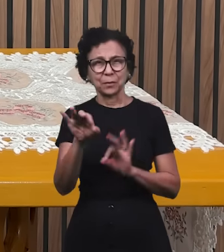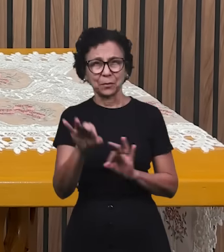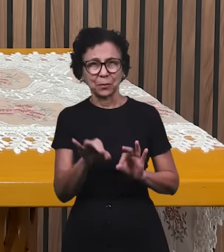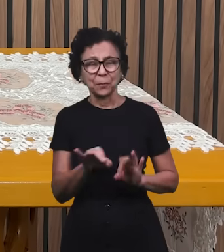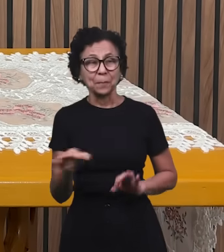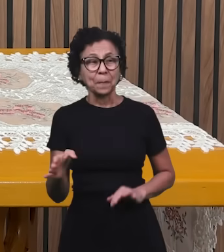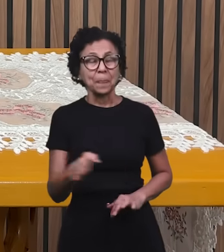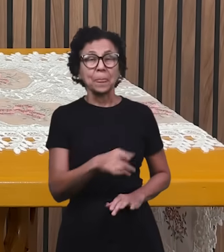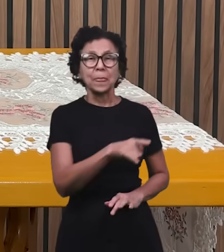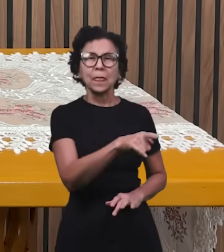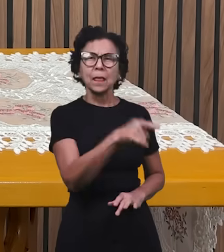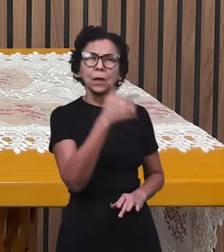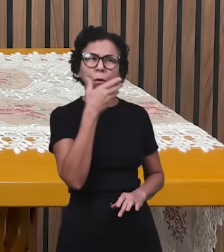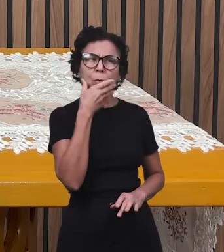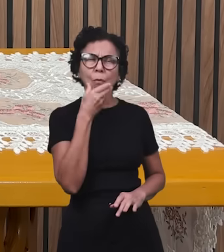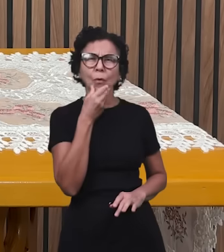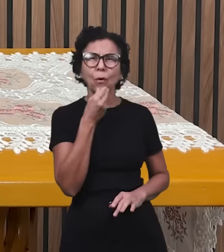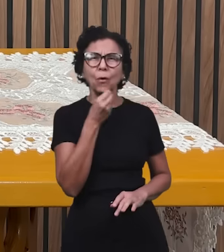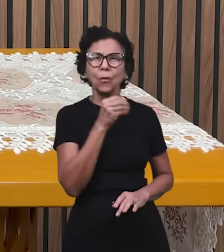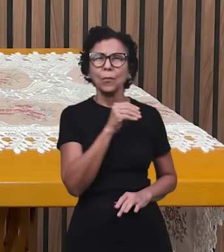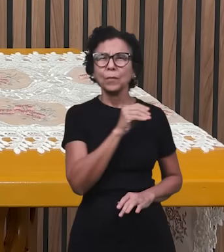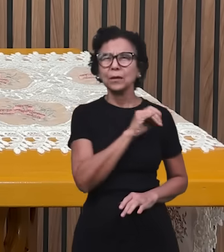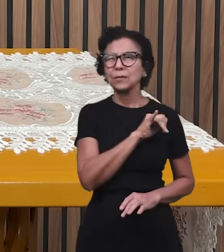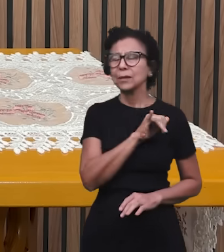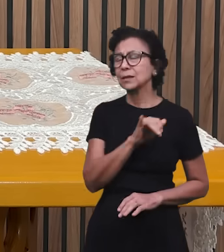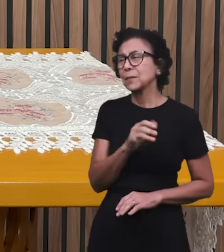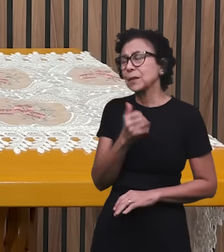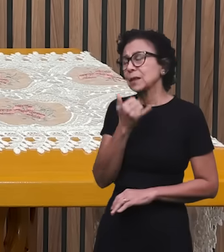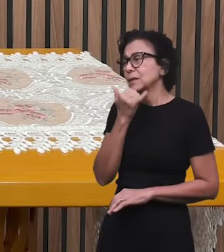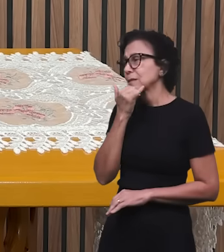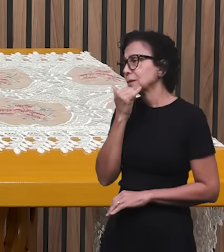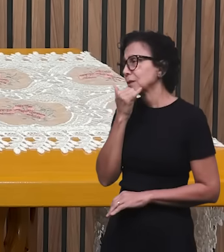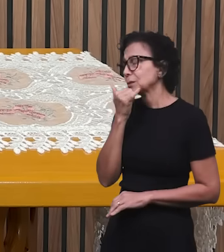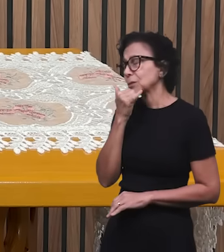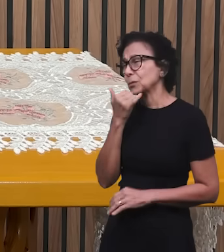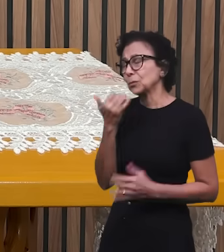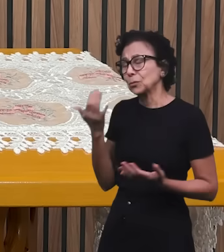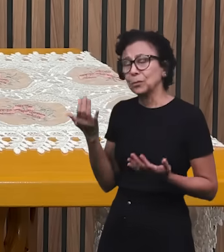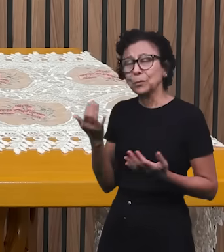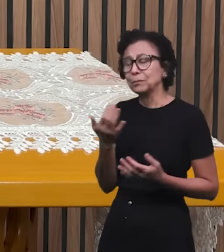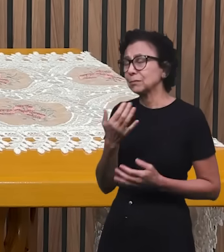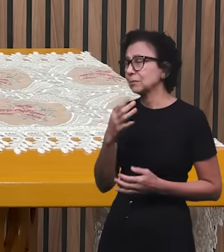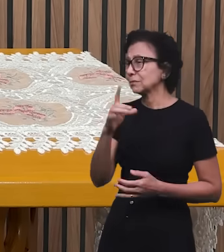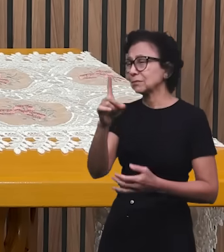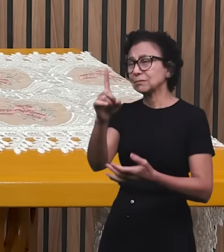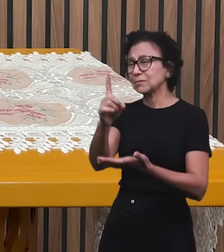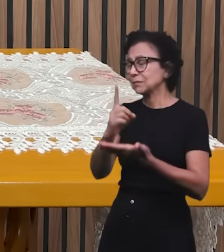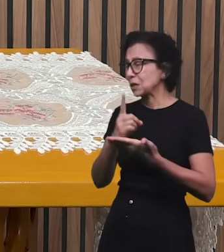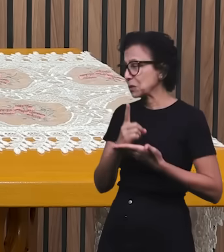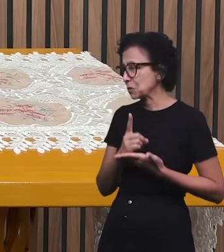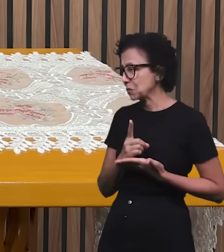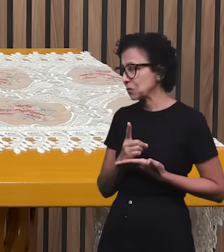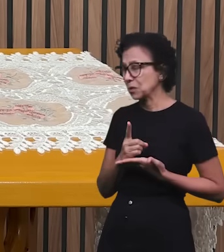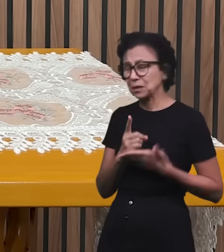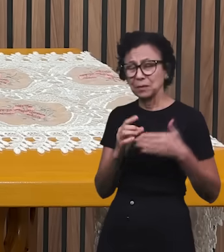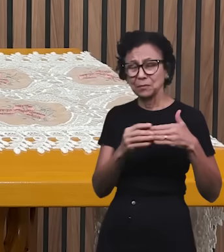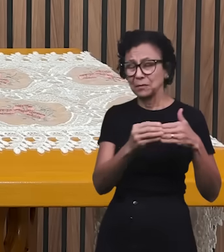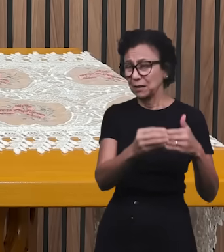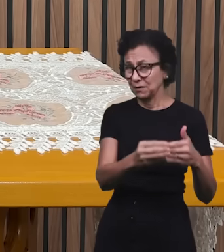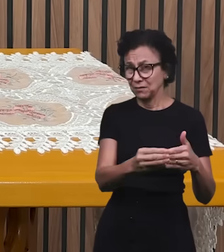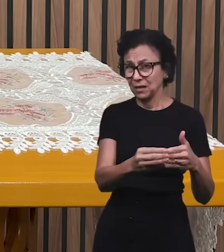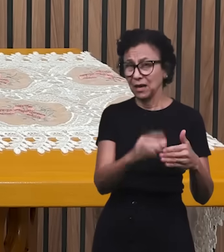Aquele homem começa a dar uma série de desculpas. Ele diz: olha, eu não tenho ninguém, eu não tenho homem algum que, quando as águas